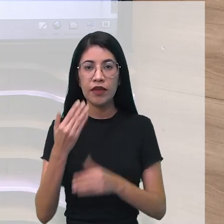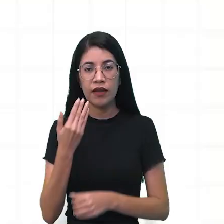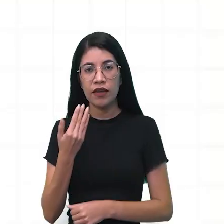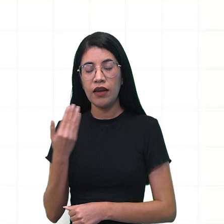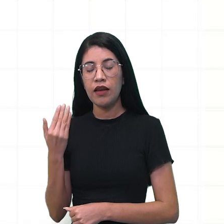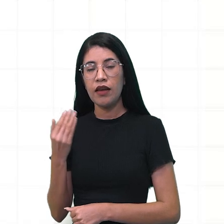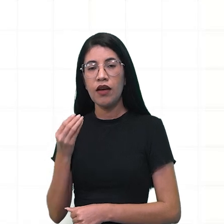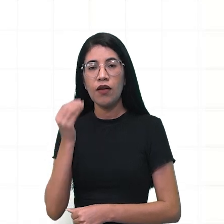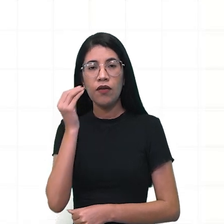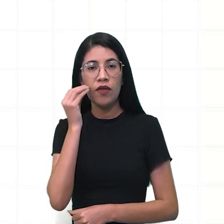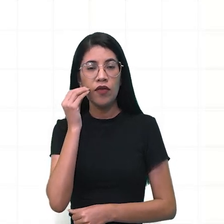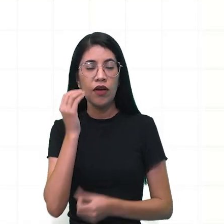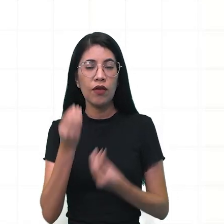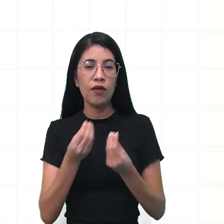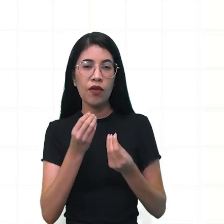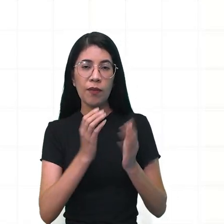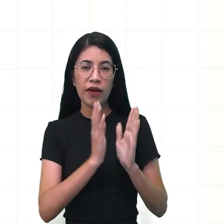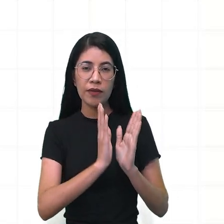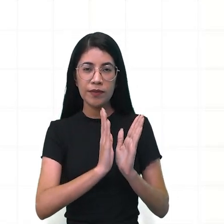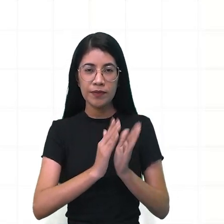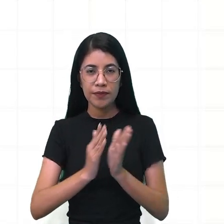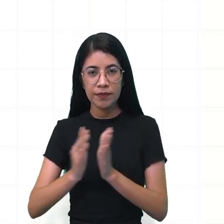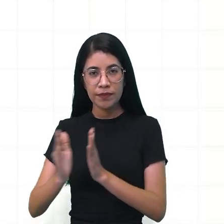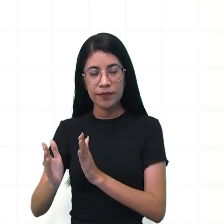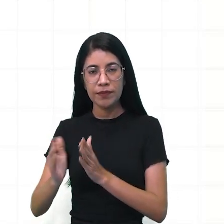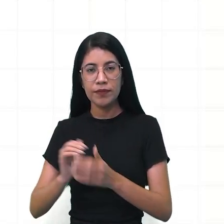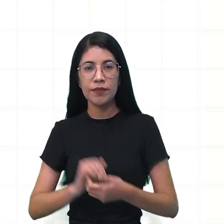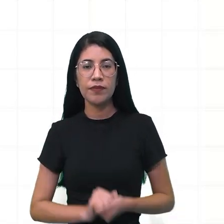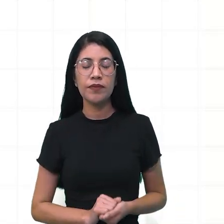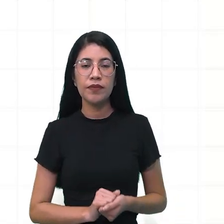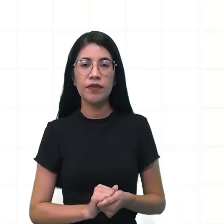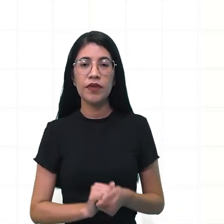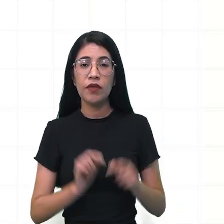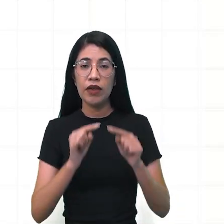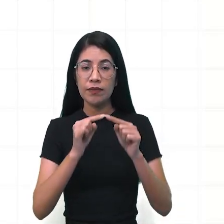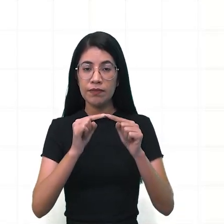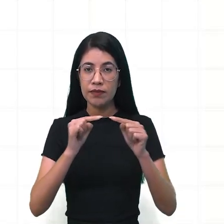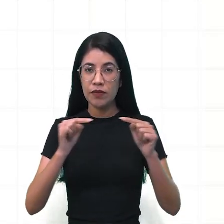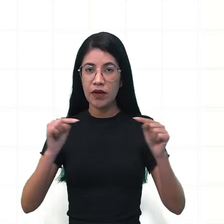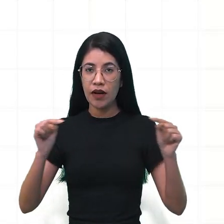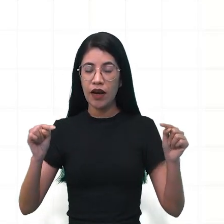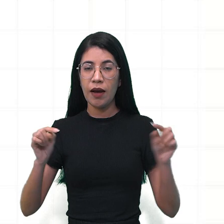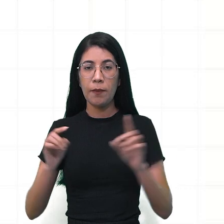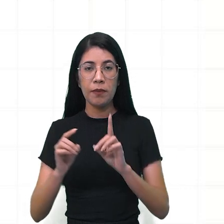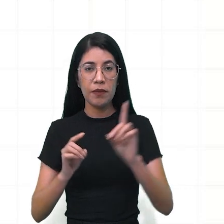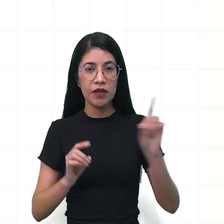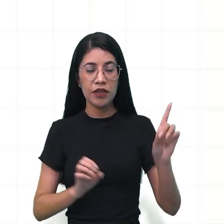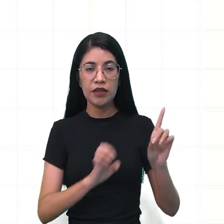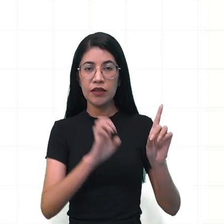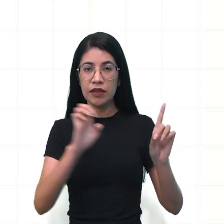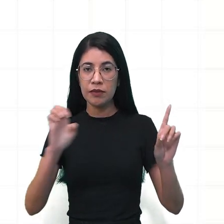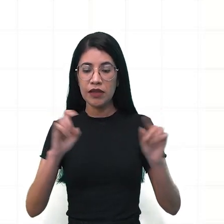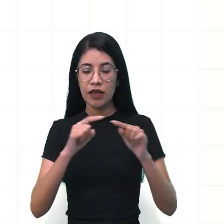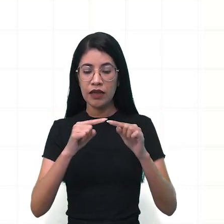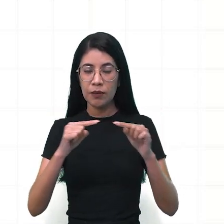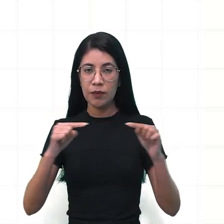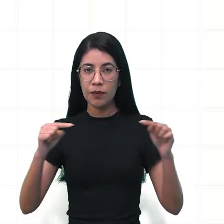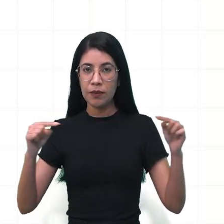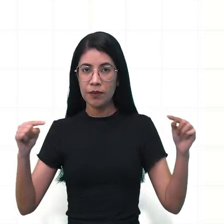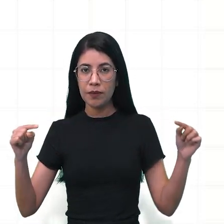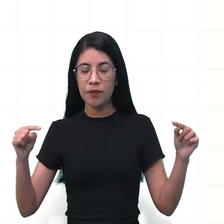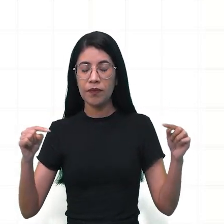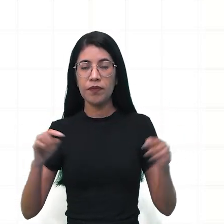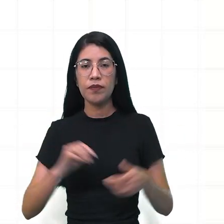cartela para a gente verificar o passo a passo dessa reta? Então, primeiro, a reta infinita para a direita e para a esquerda.